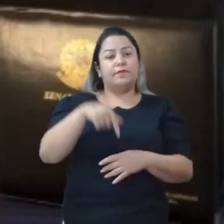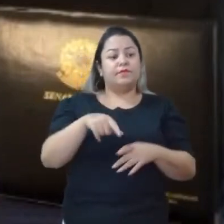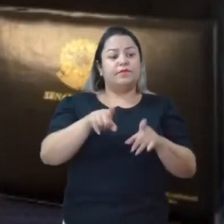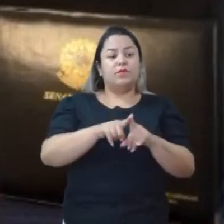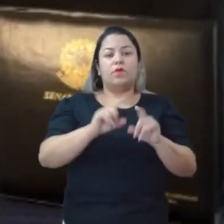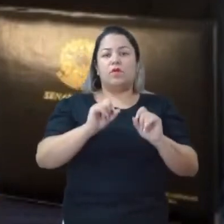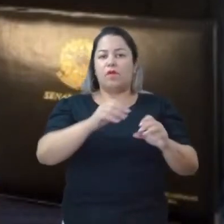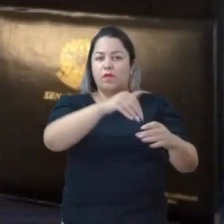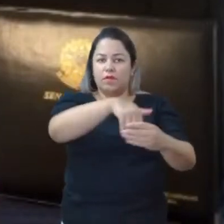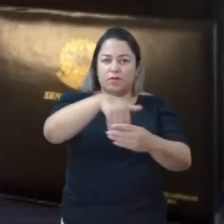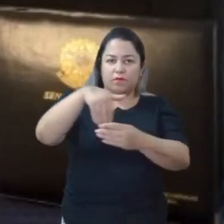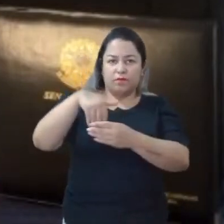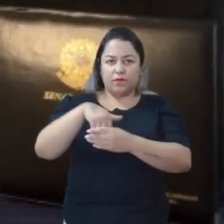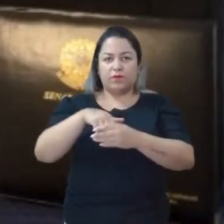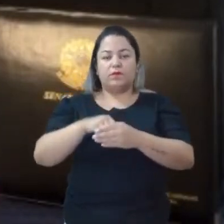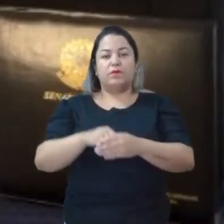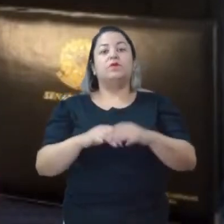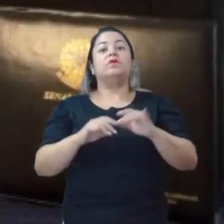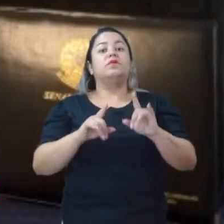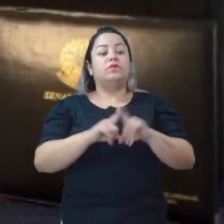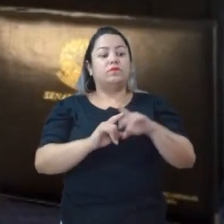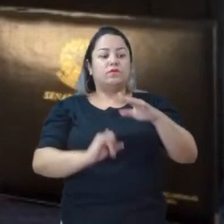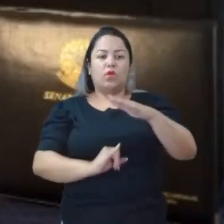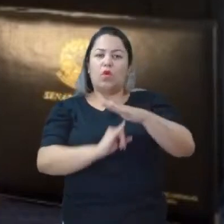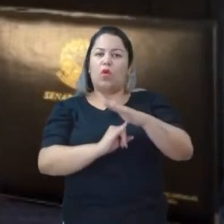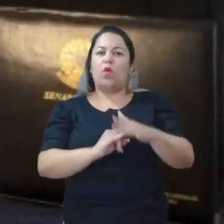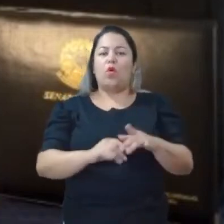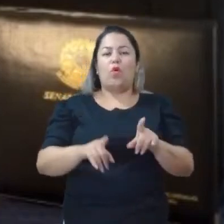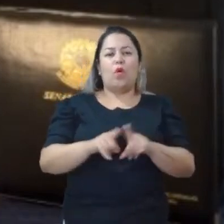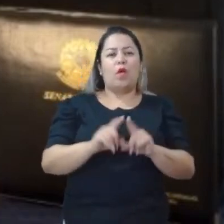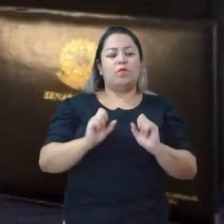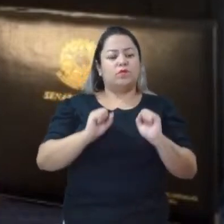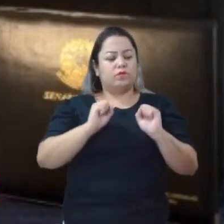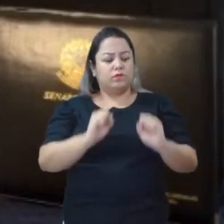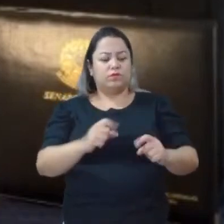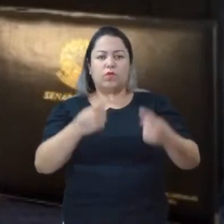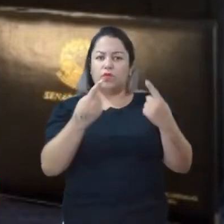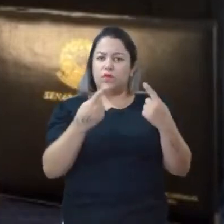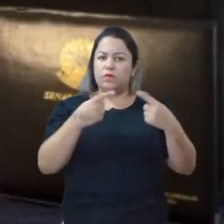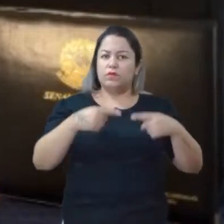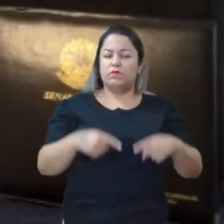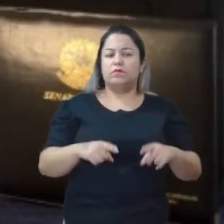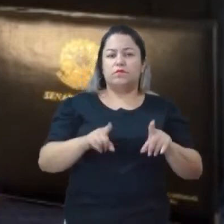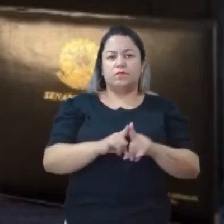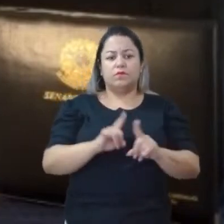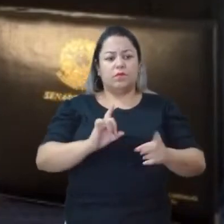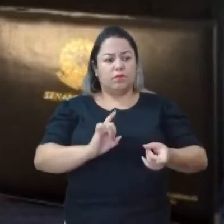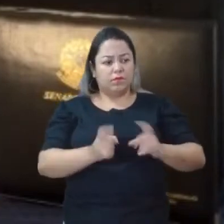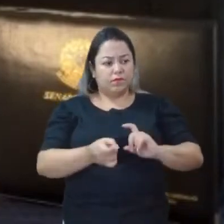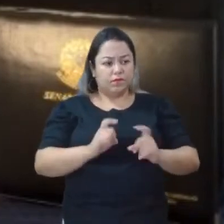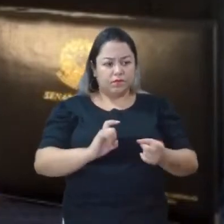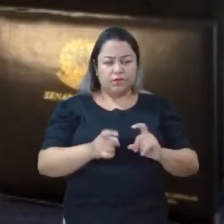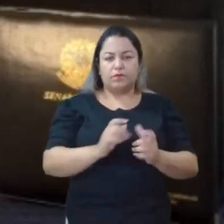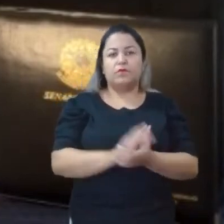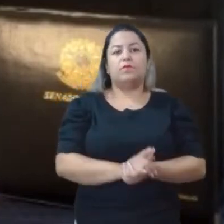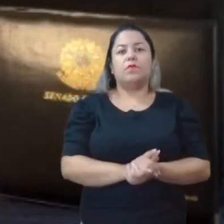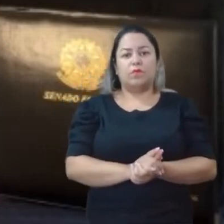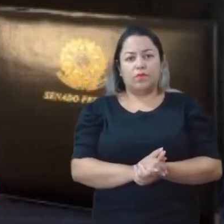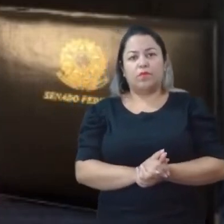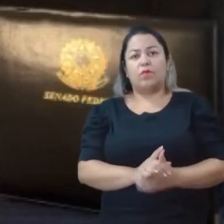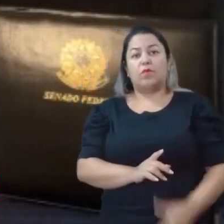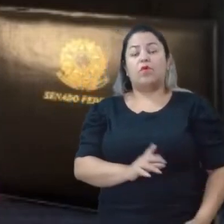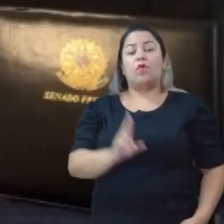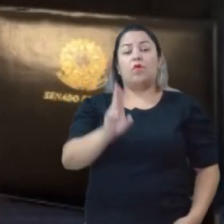A violência institucional, o abuso do poder político, administrativo, bem como